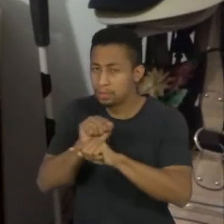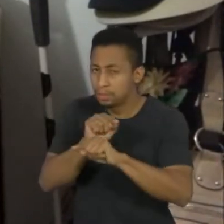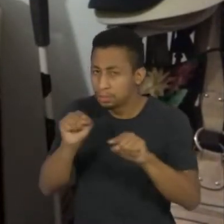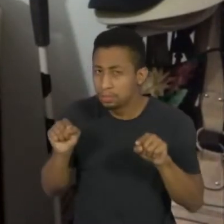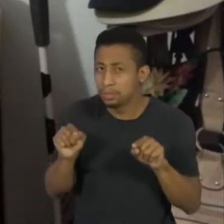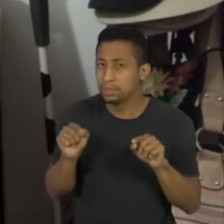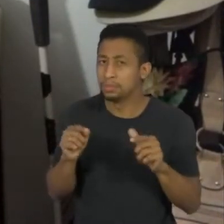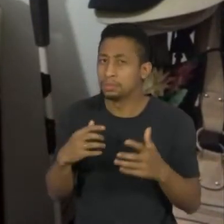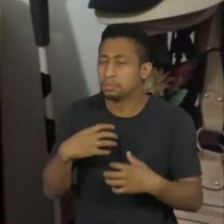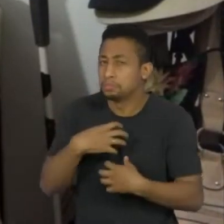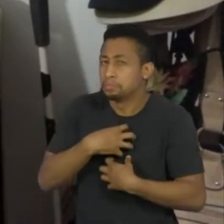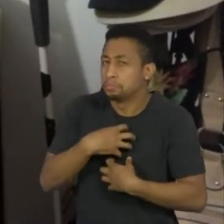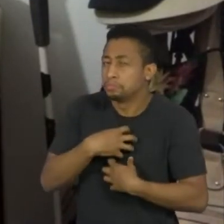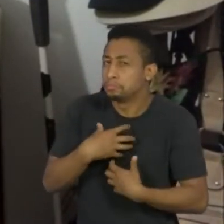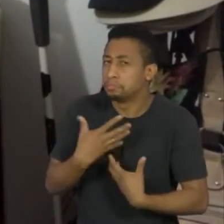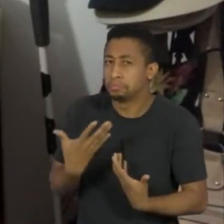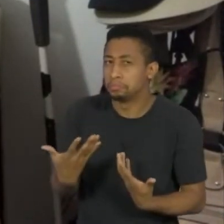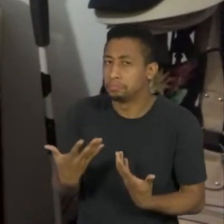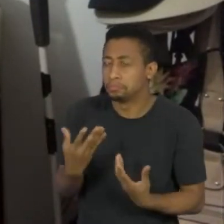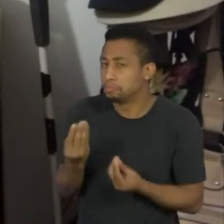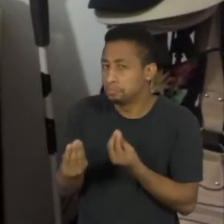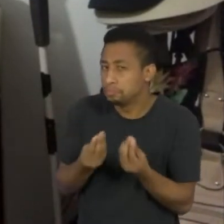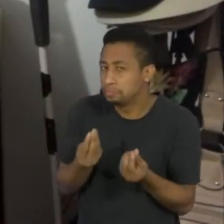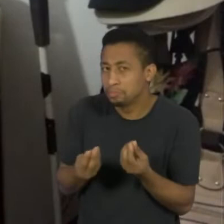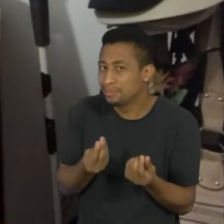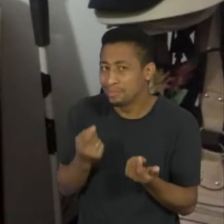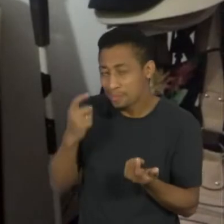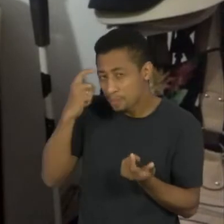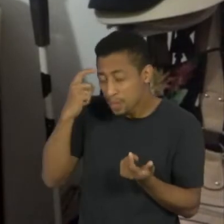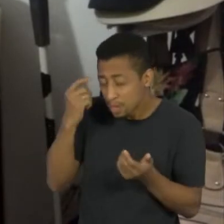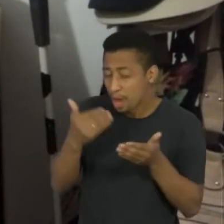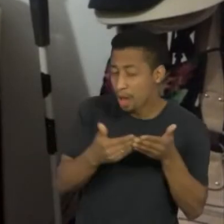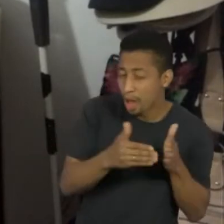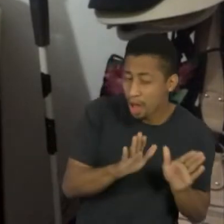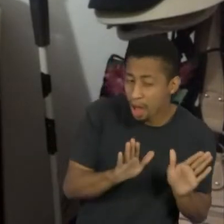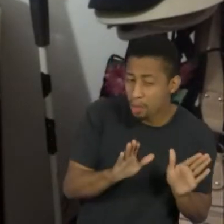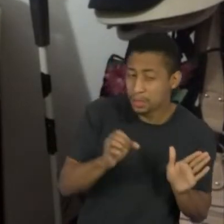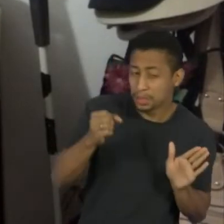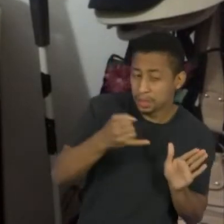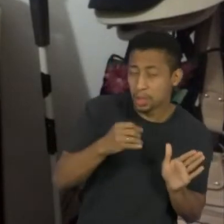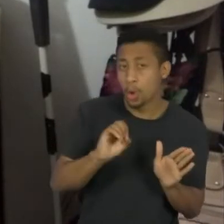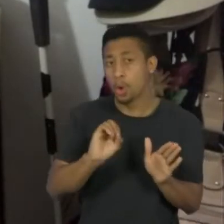maneira razoável de pensar essa reabertura, talvez?